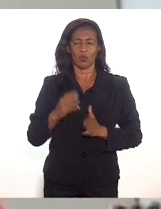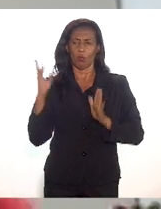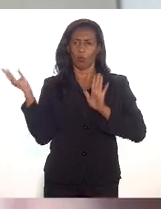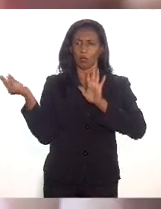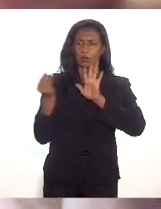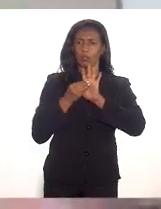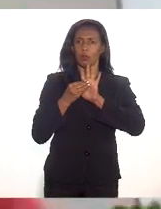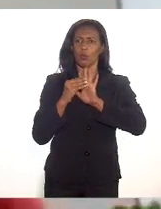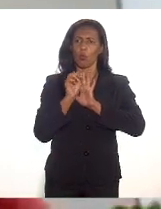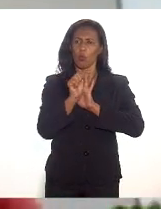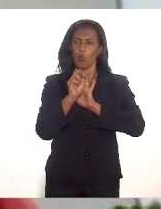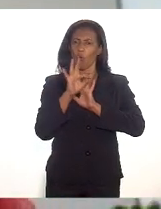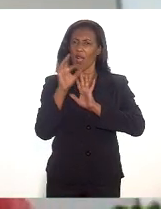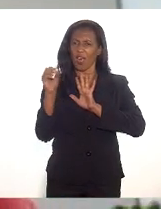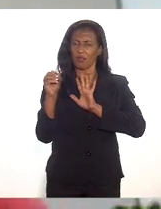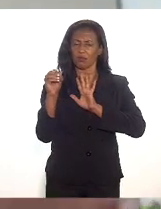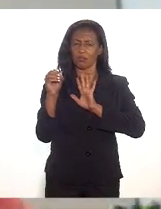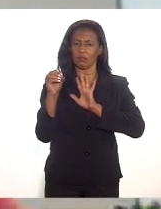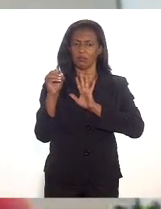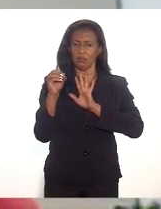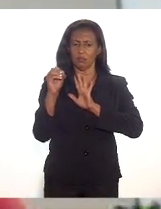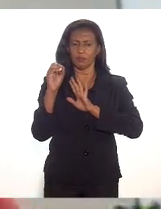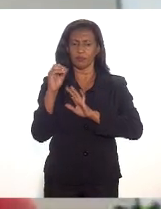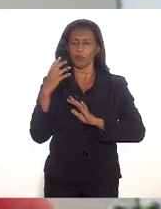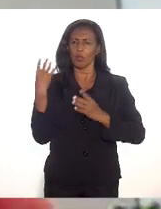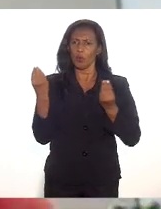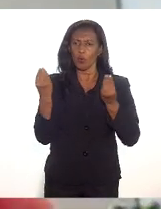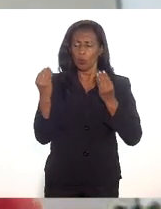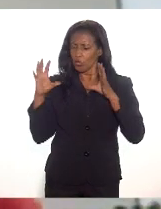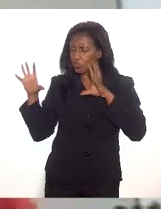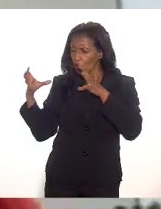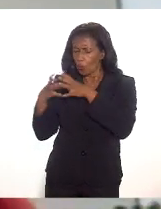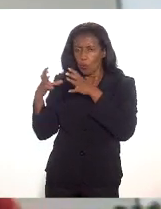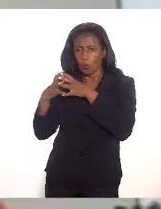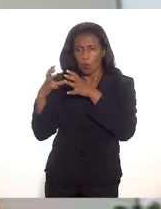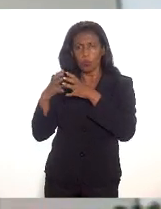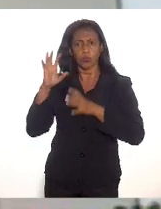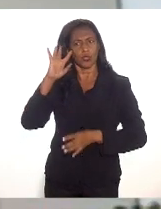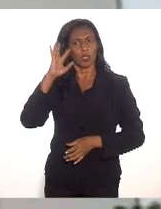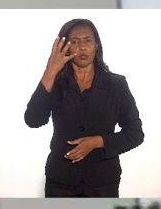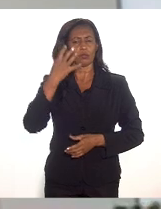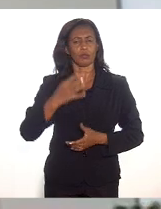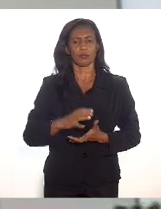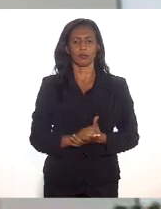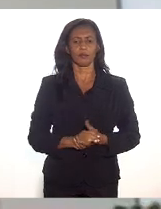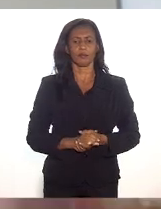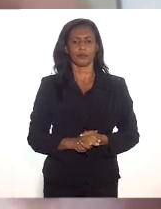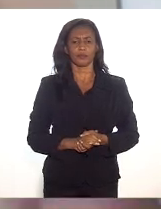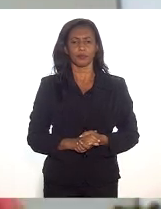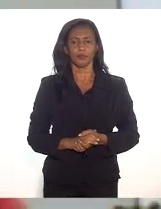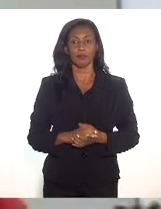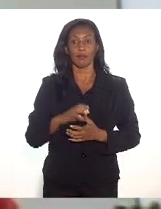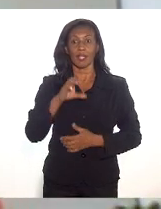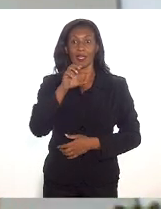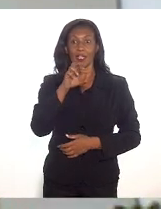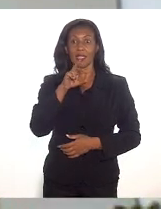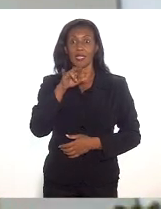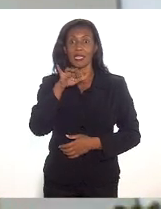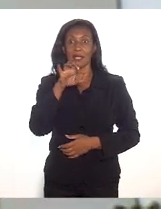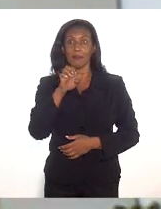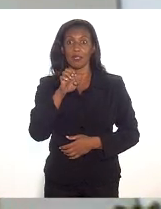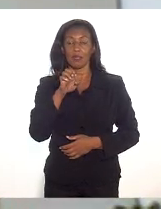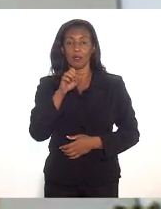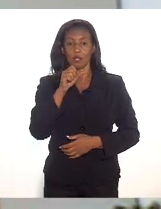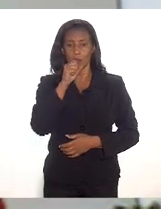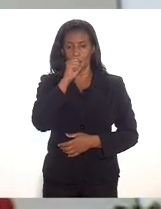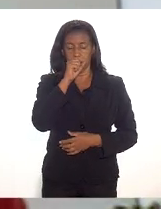que torna sem efeito uma decisão tomada pela maioria dos membros do parlamento. Isso é criminoso,